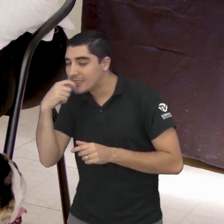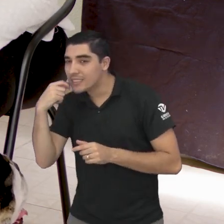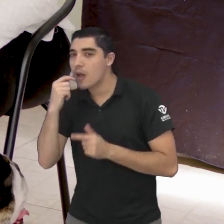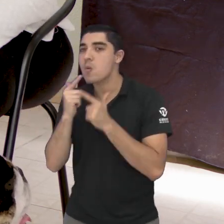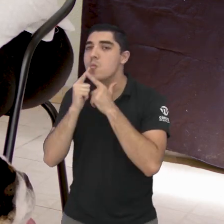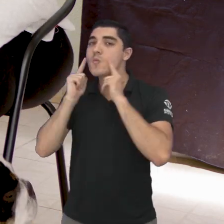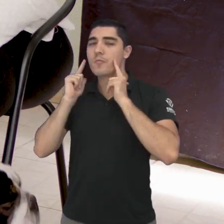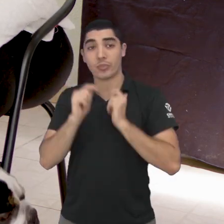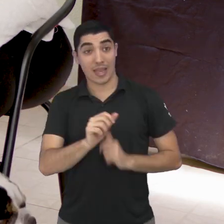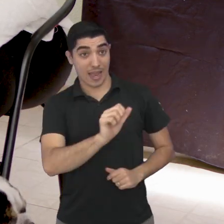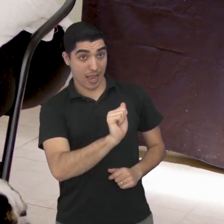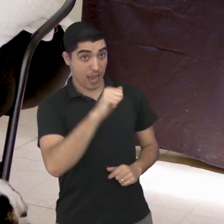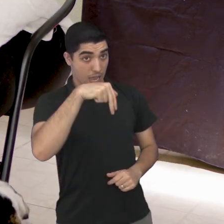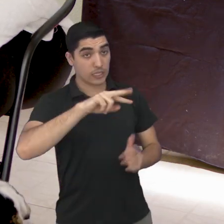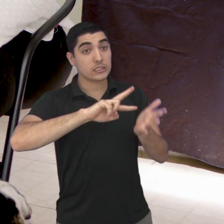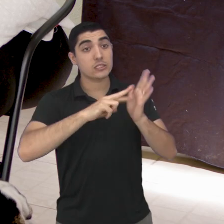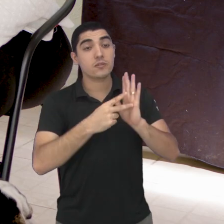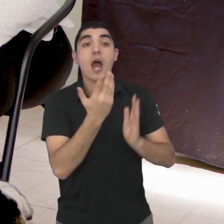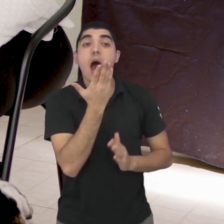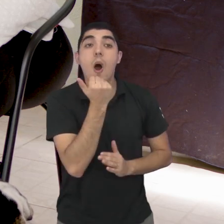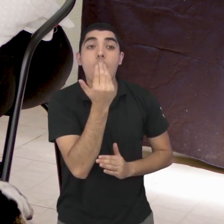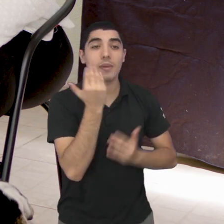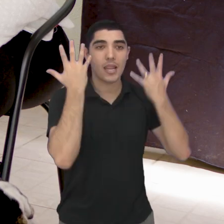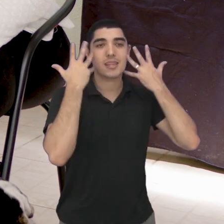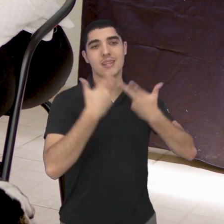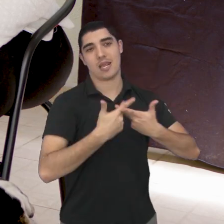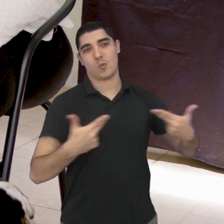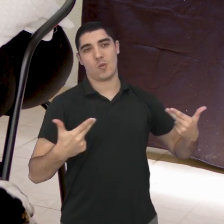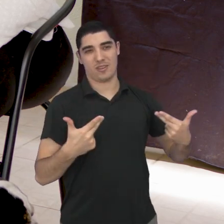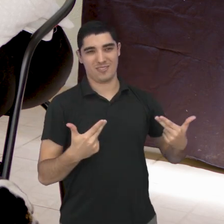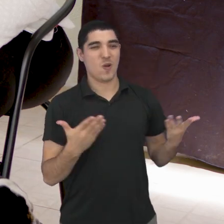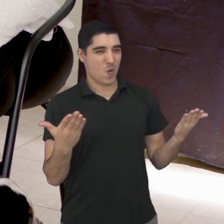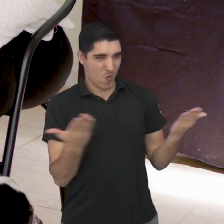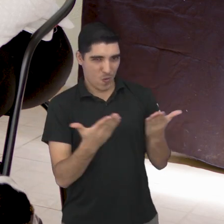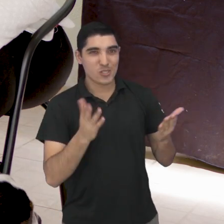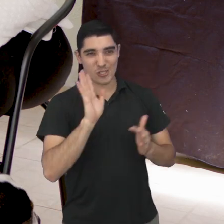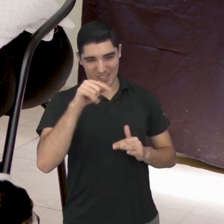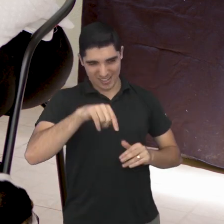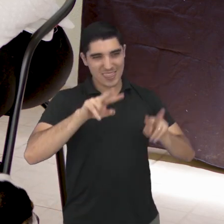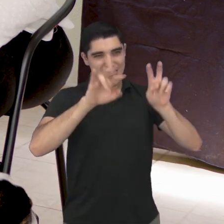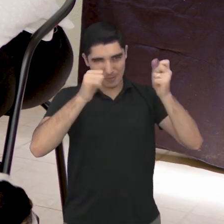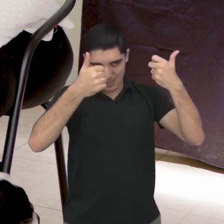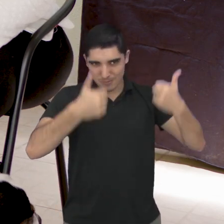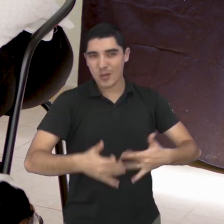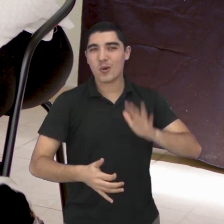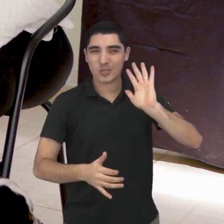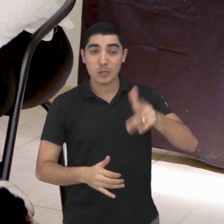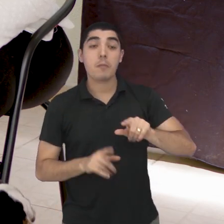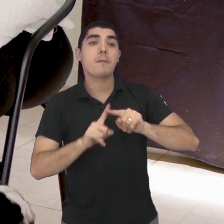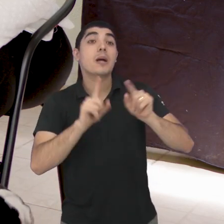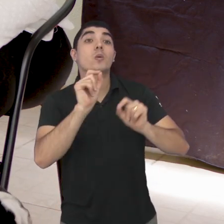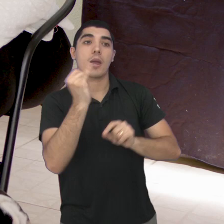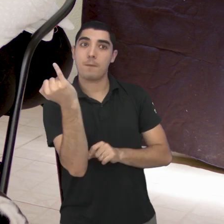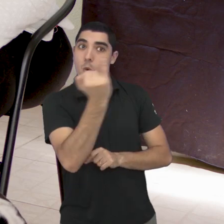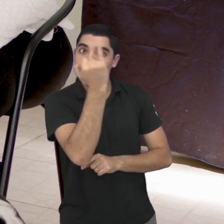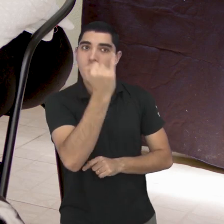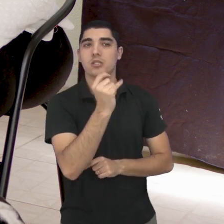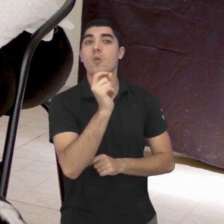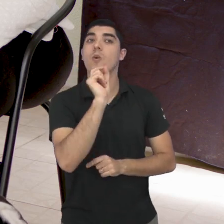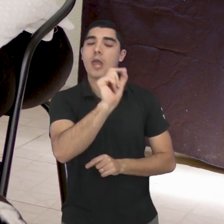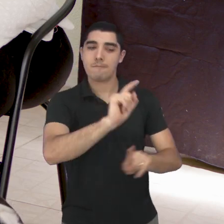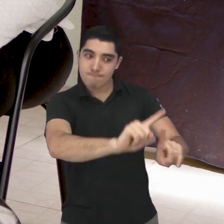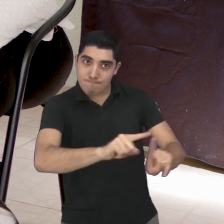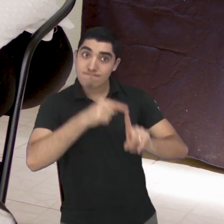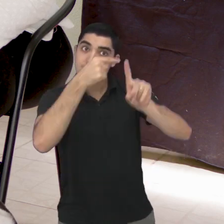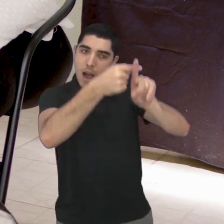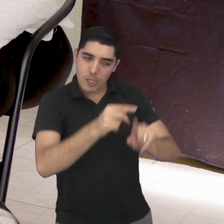sujeira. A N, que é a alimentação natural, né? Que tá cada vez mais comum, a gente já falou sobre esse tema também, mas assim, é um cuidado a mais, mas que exige aí